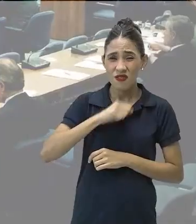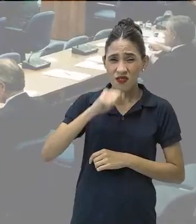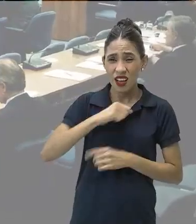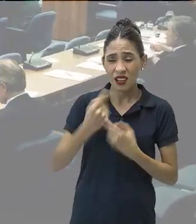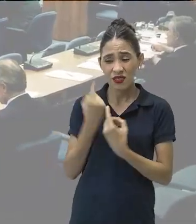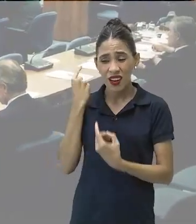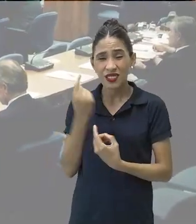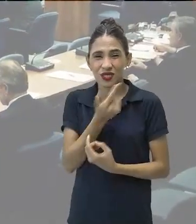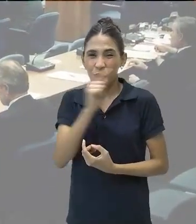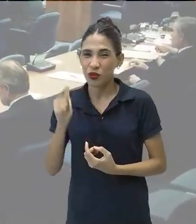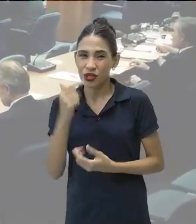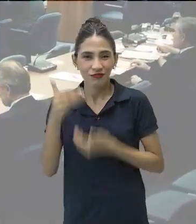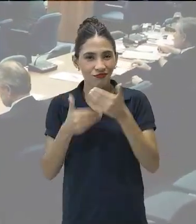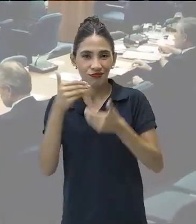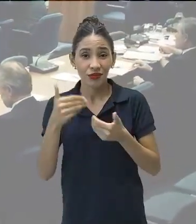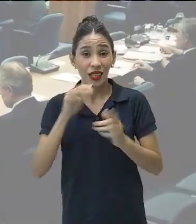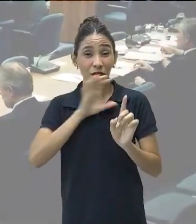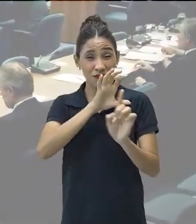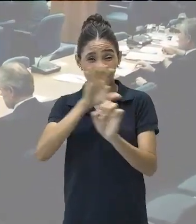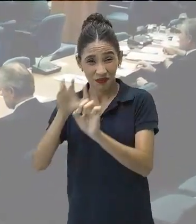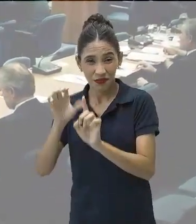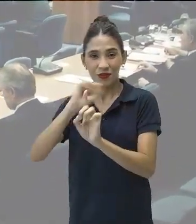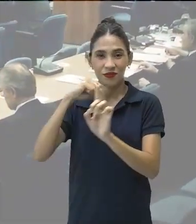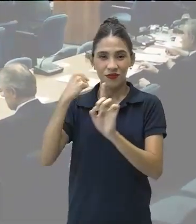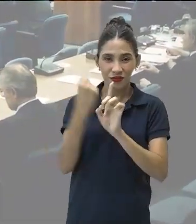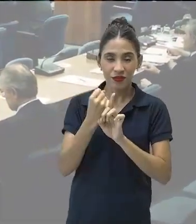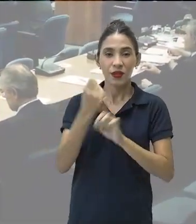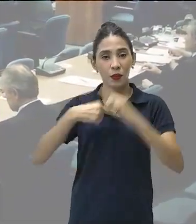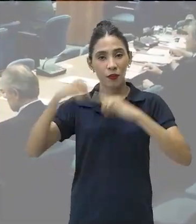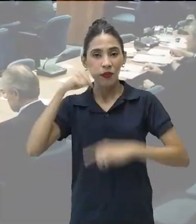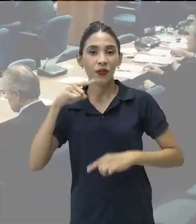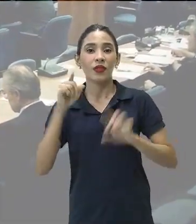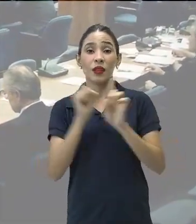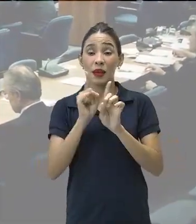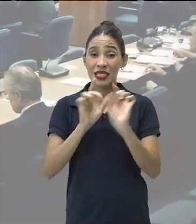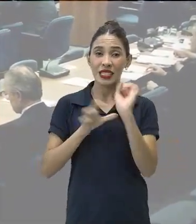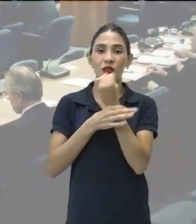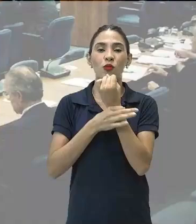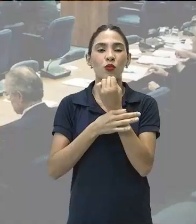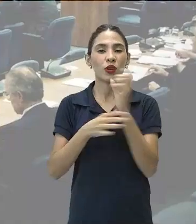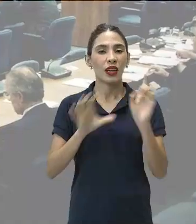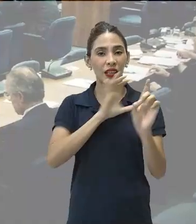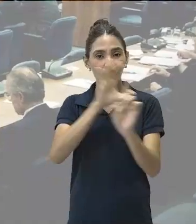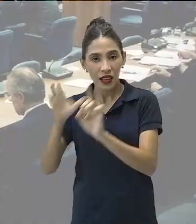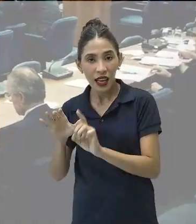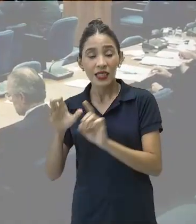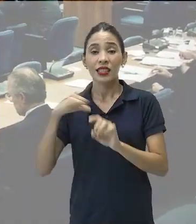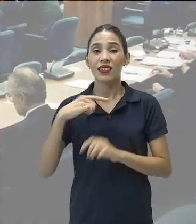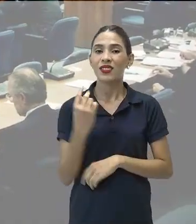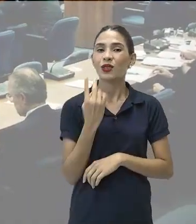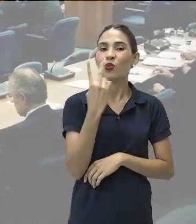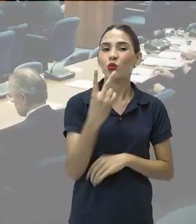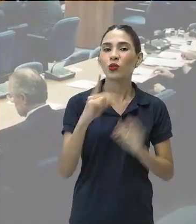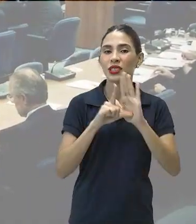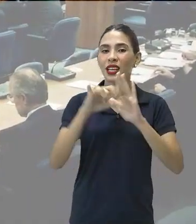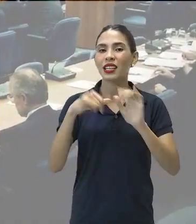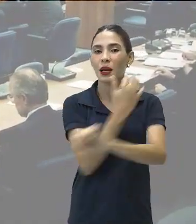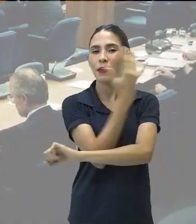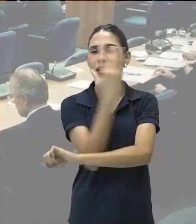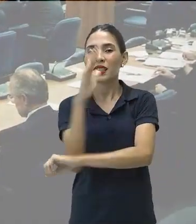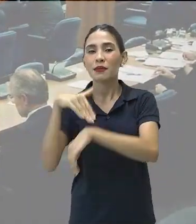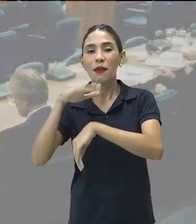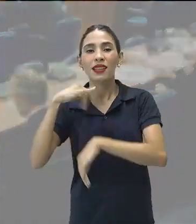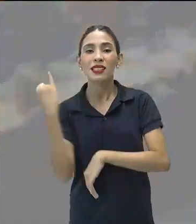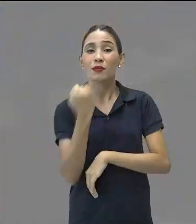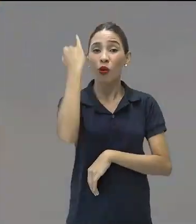A sociedade pressionava por leis mais modernas e eficazes. Essa pressão resultou em duas das leis ambientais mais